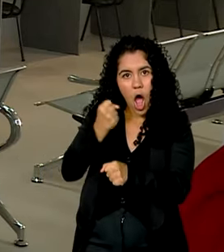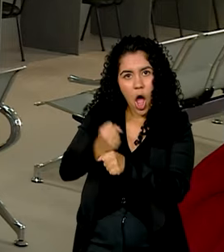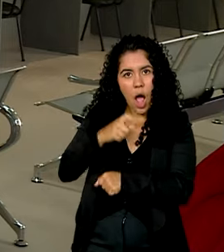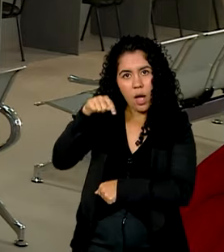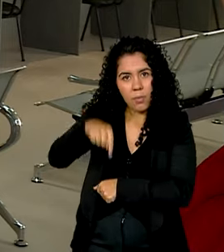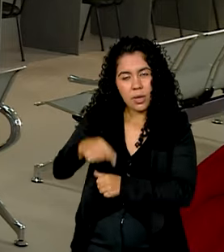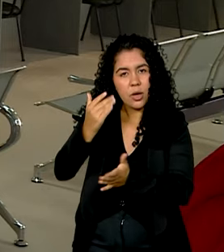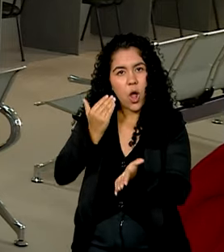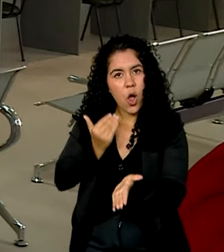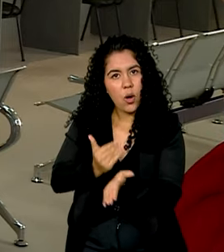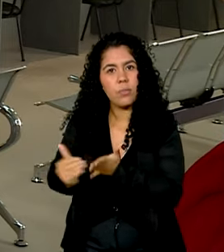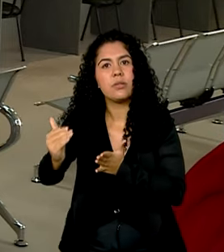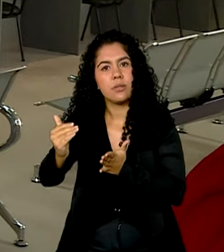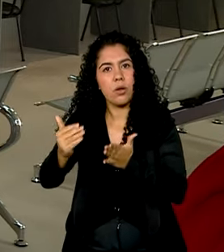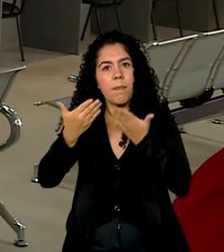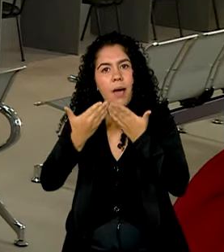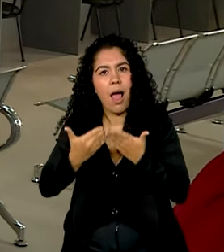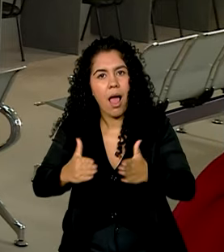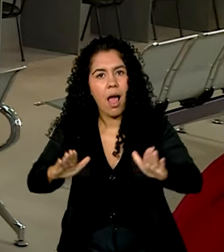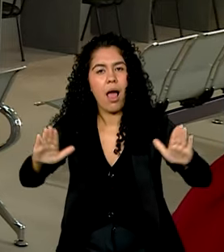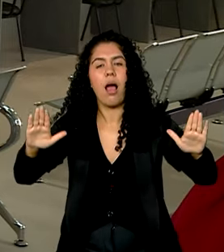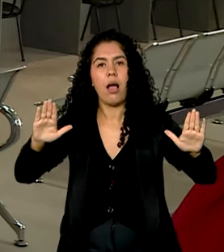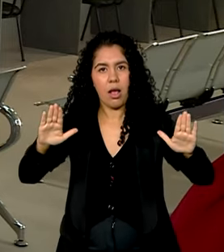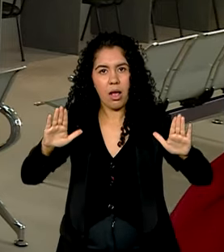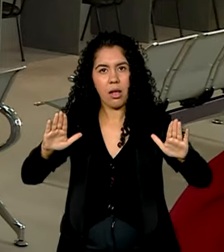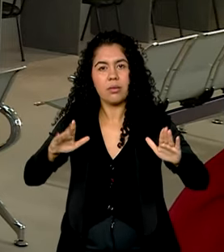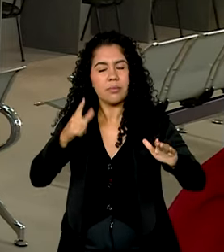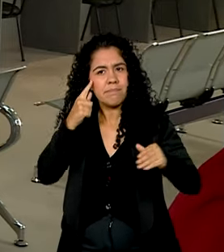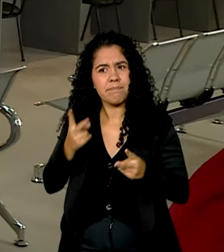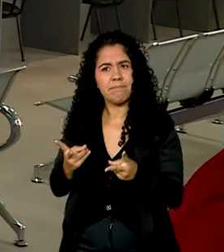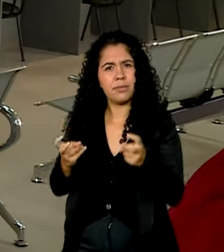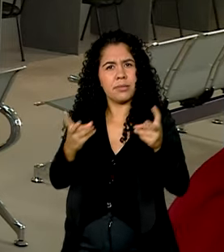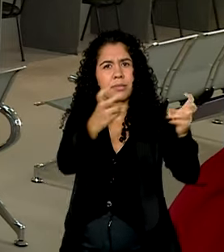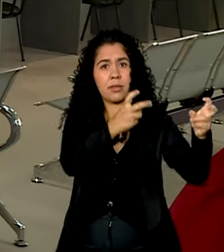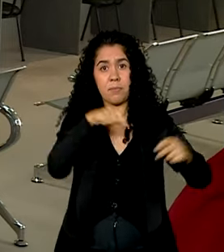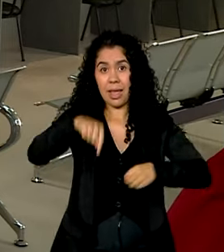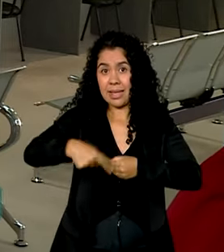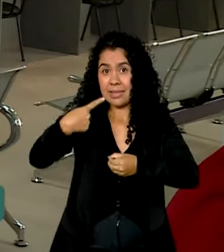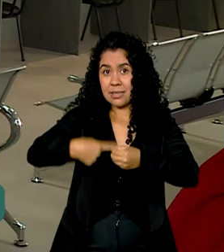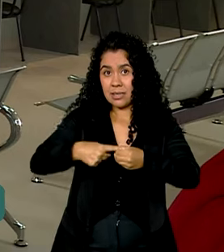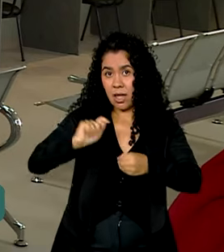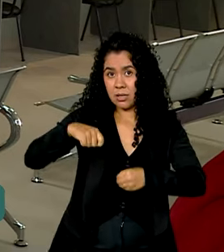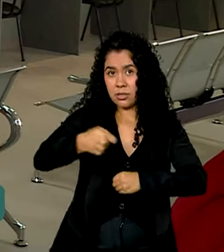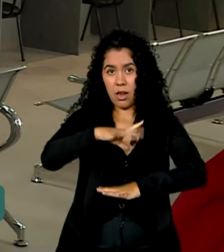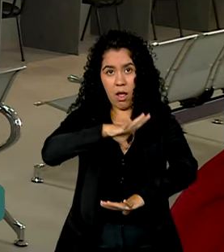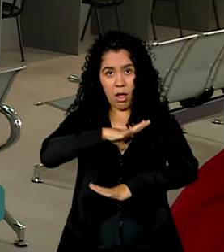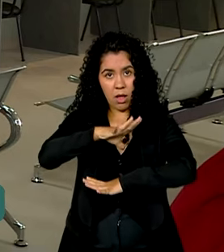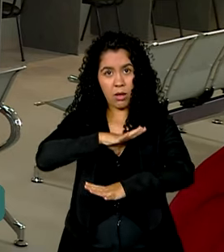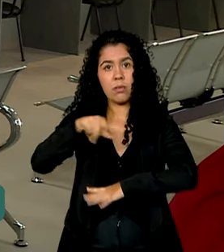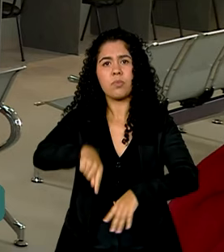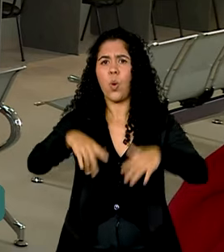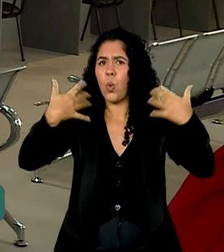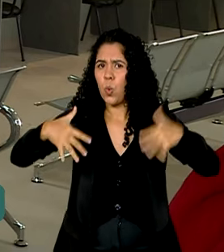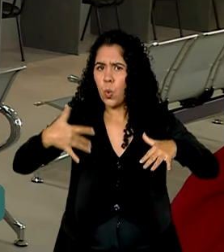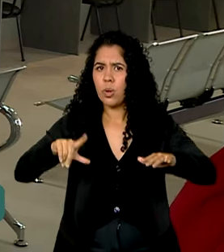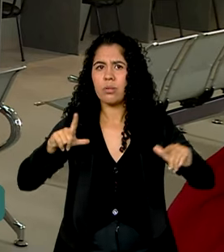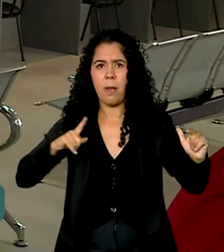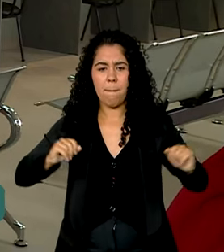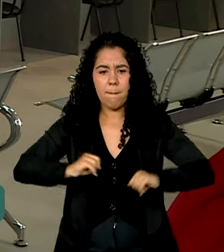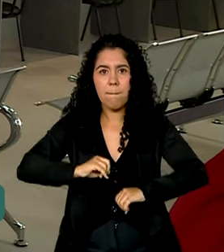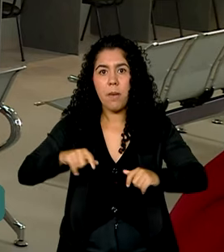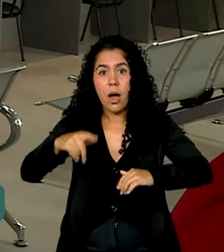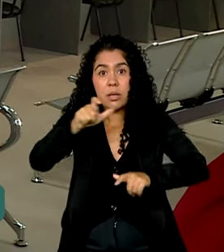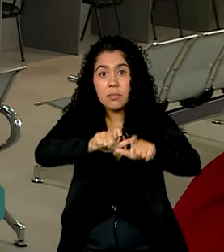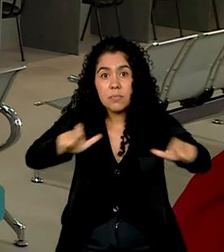de abertura desse hospital, já foi visto essa necessidade, né? Águas Lindas está crescendo, né? É uma cidade que está